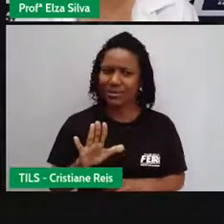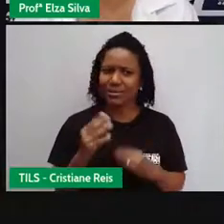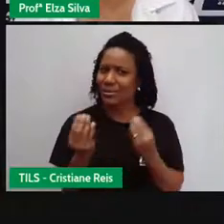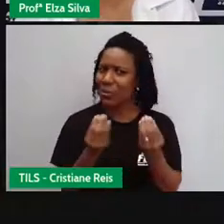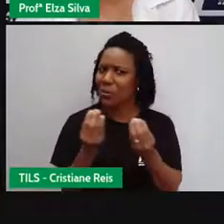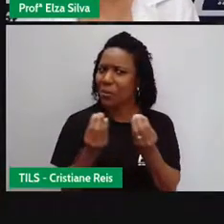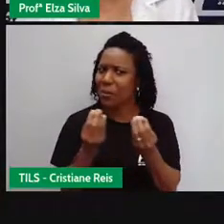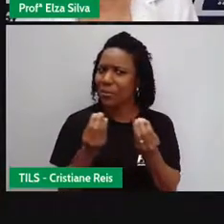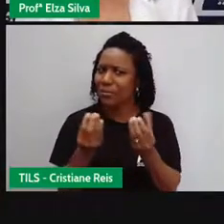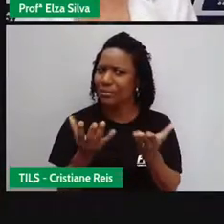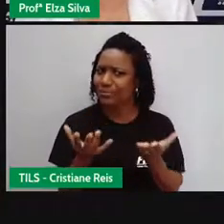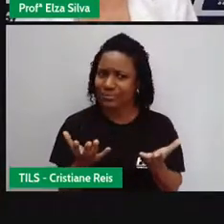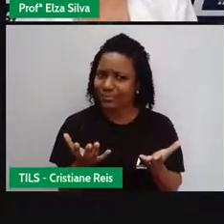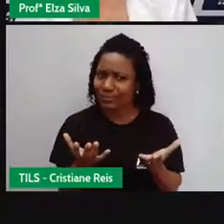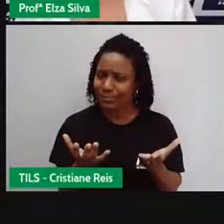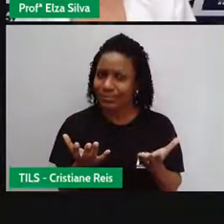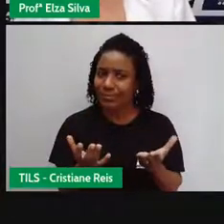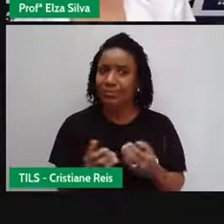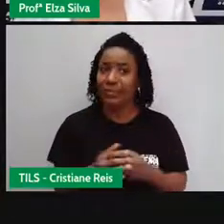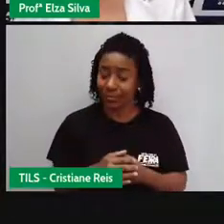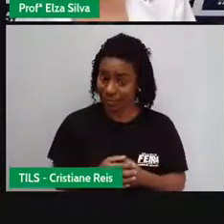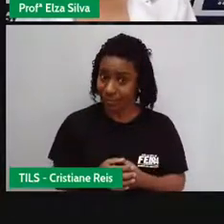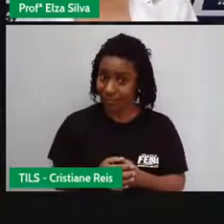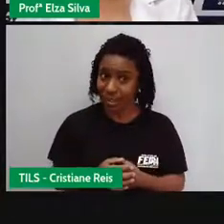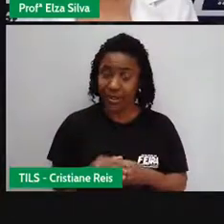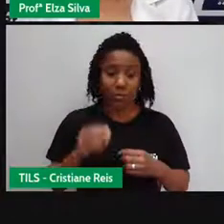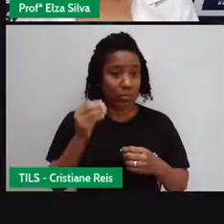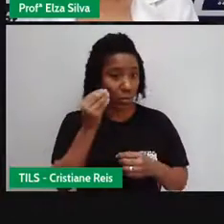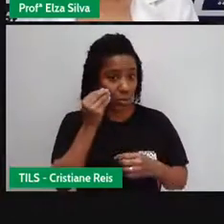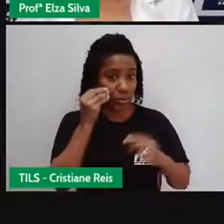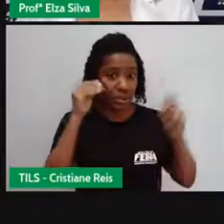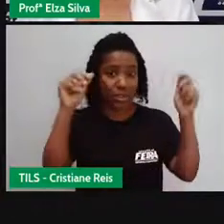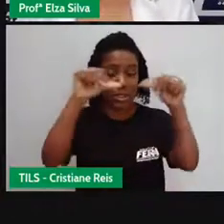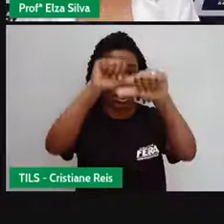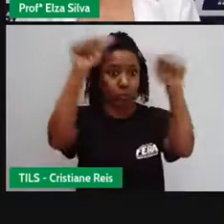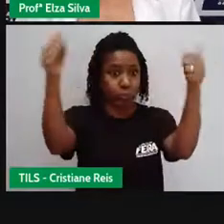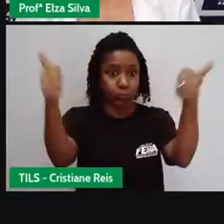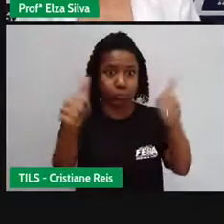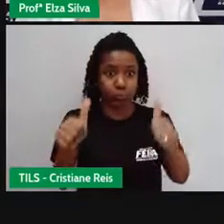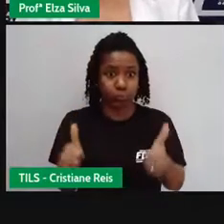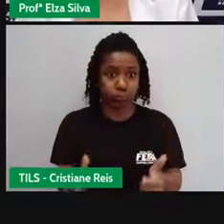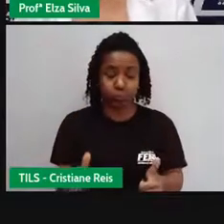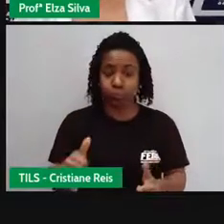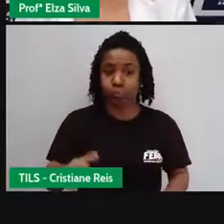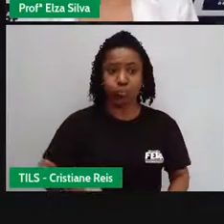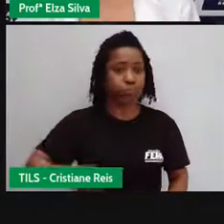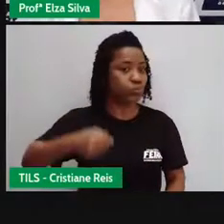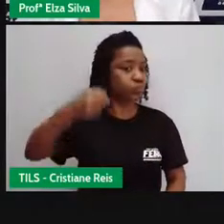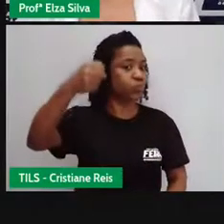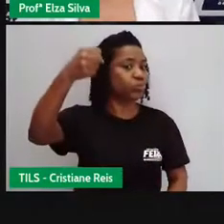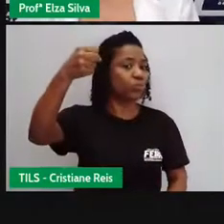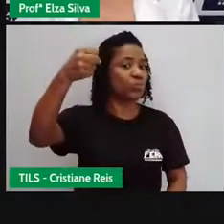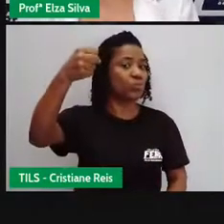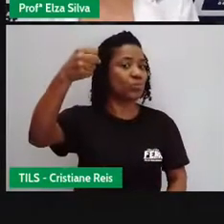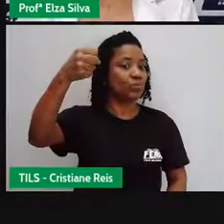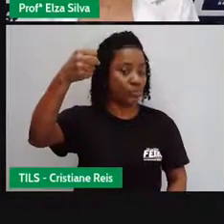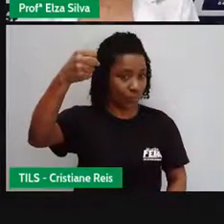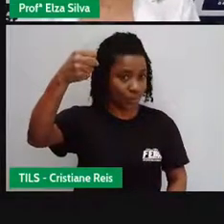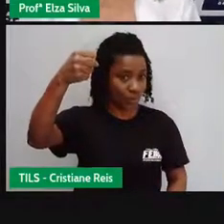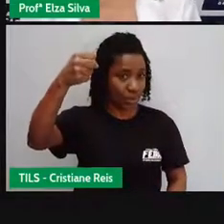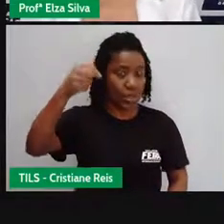aprender agora. Ela é um monumento nacional e foi declarada pela Unesco como